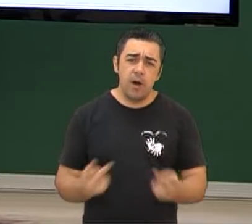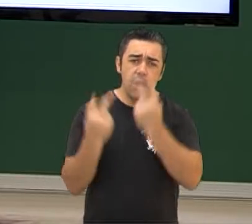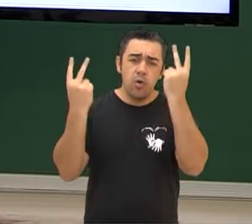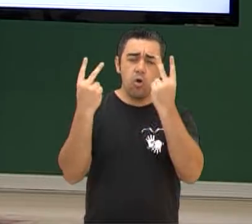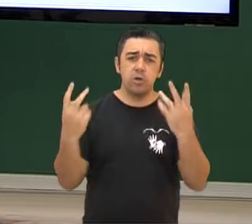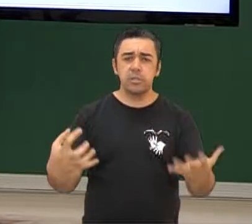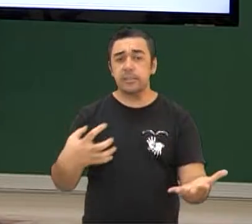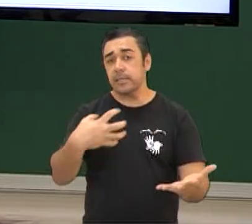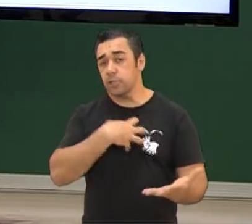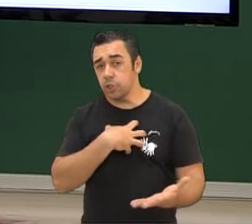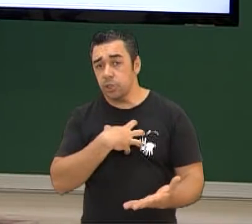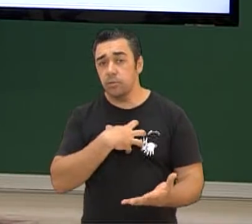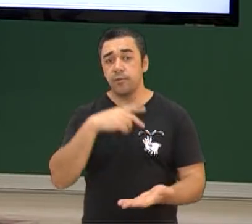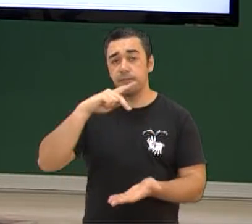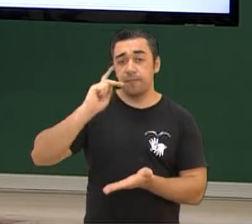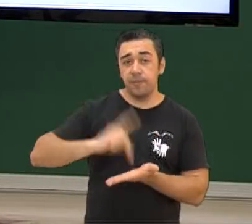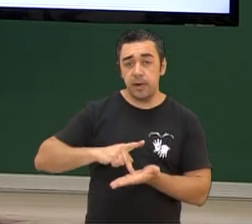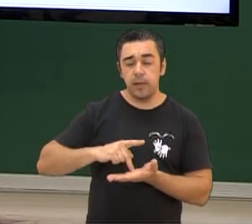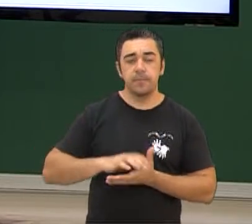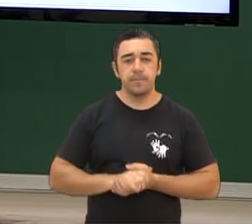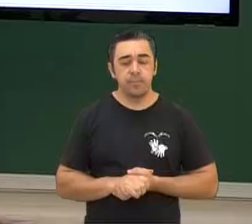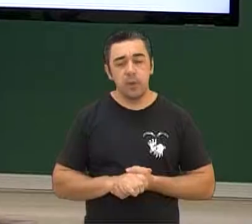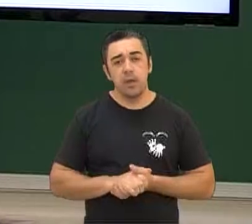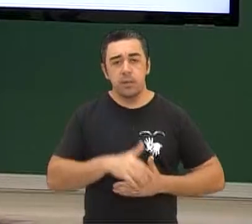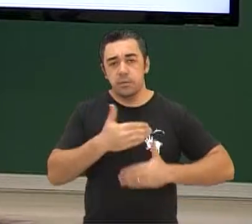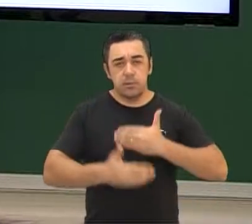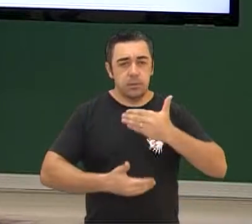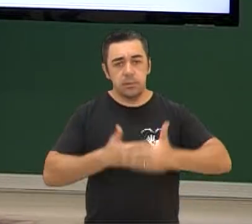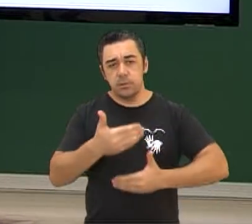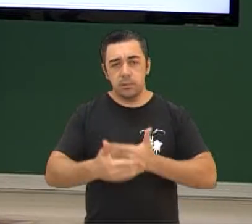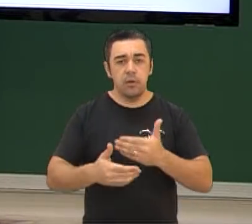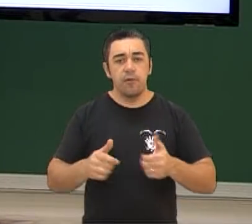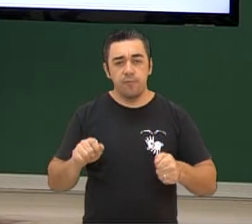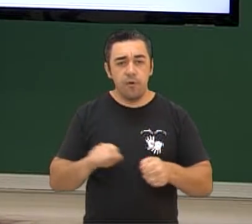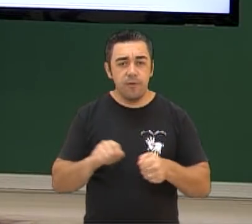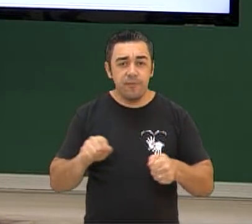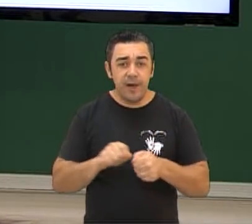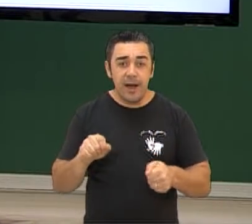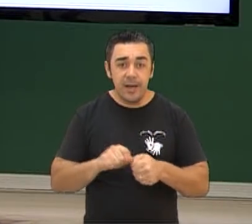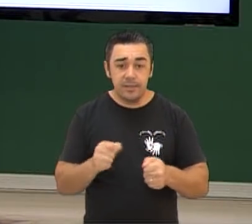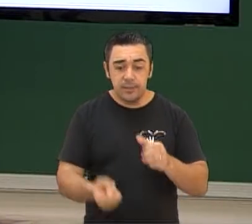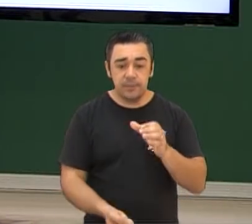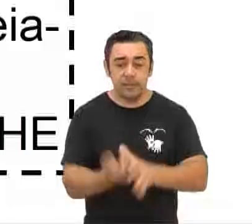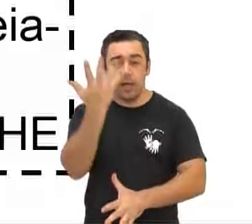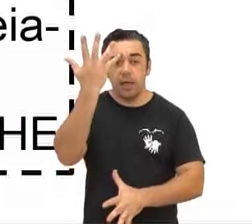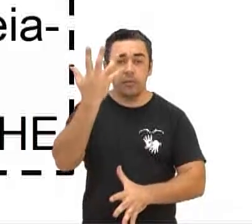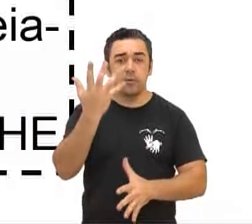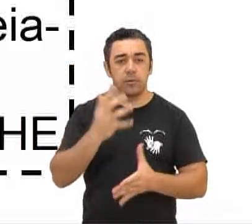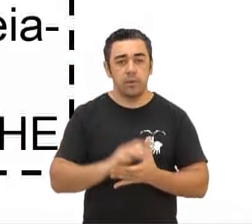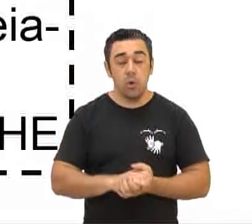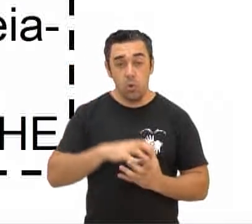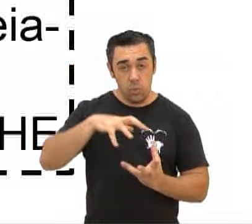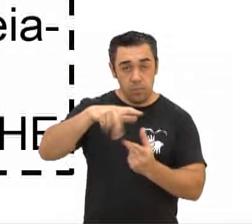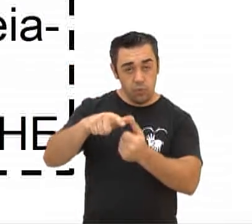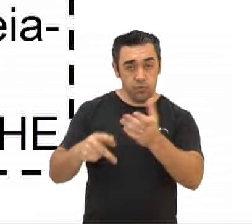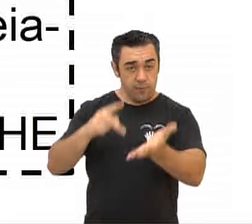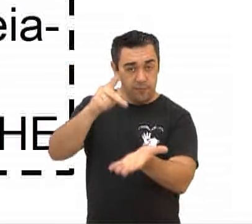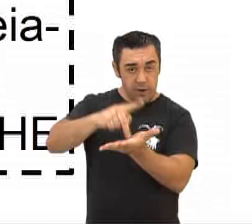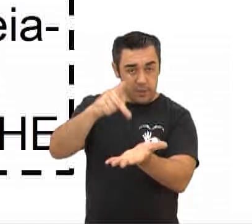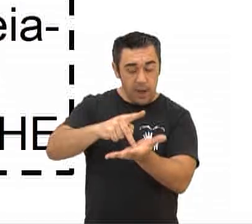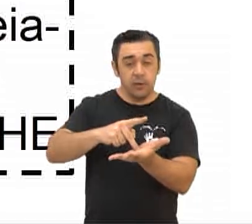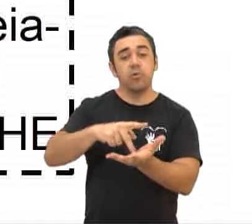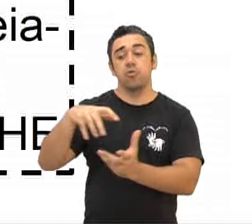sua veracidade, na medida em que se forjou, se inventou o mundo verdadeiro e o